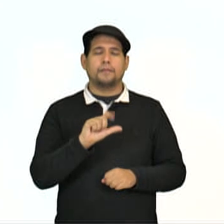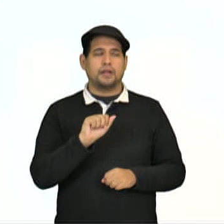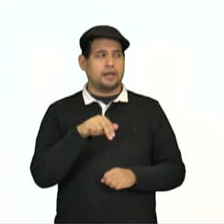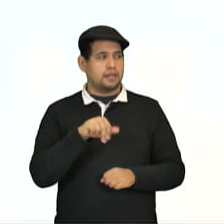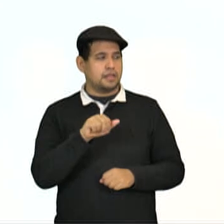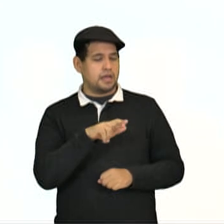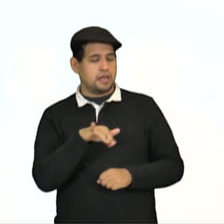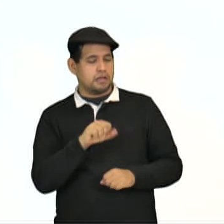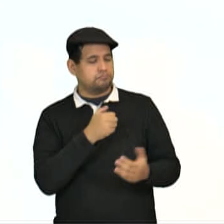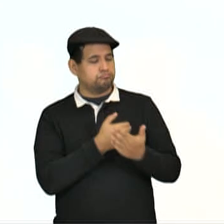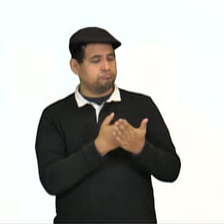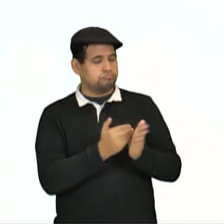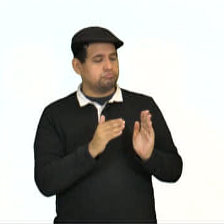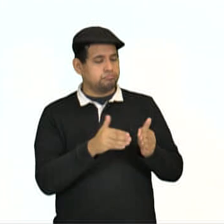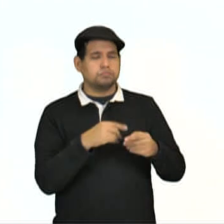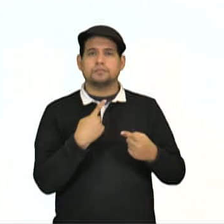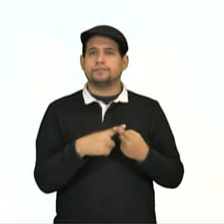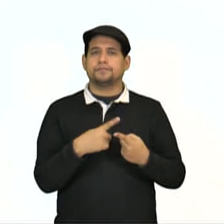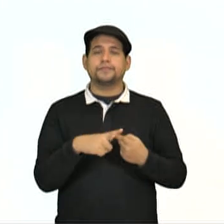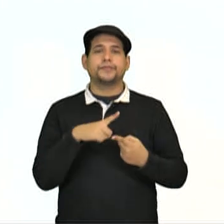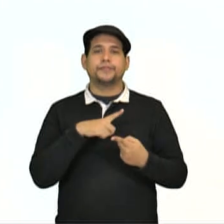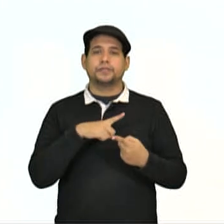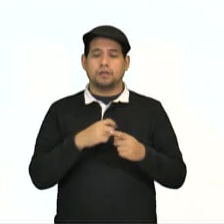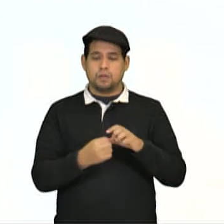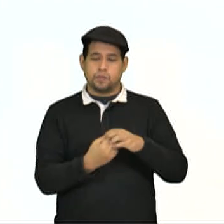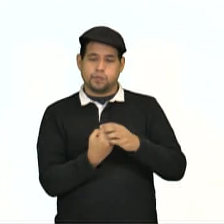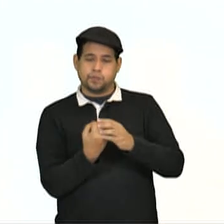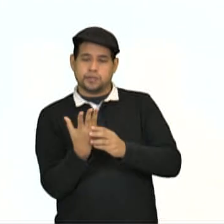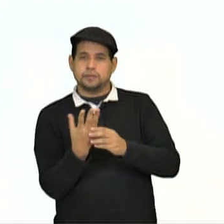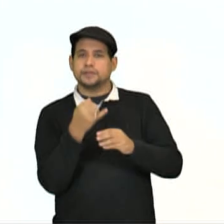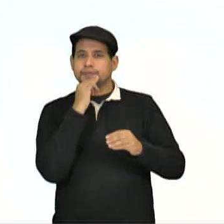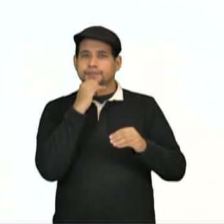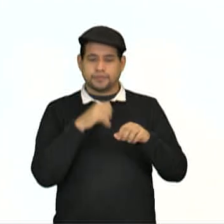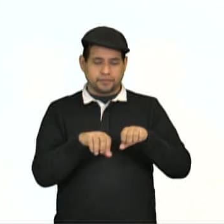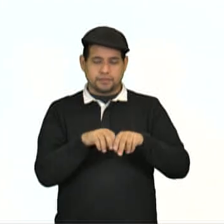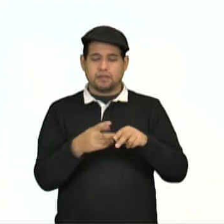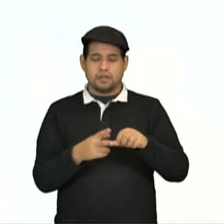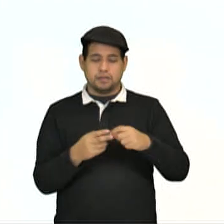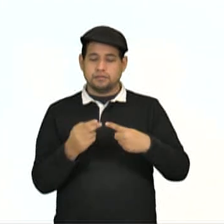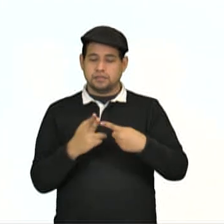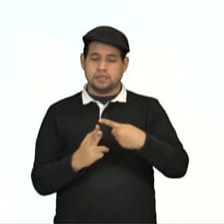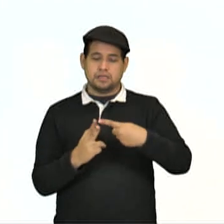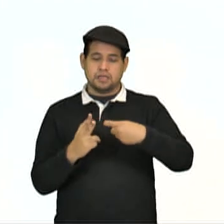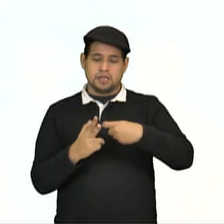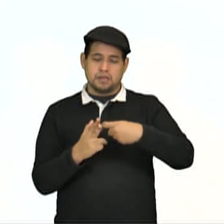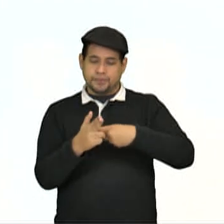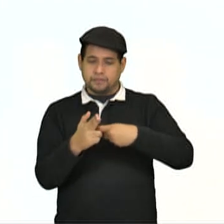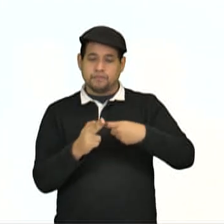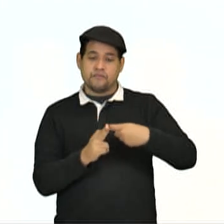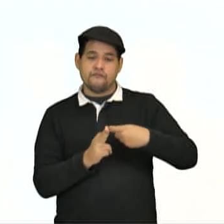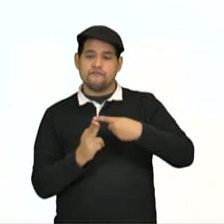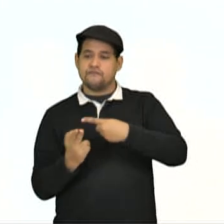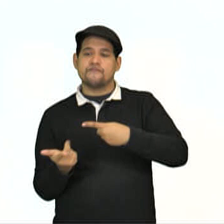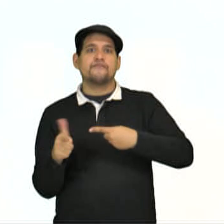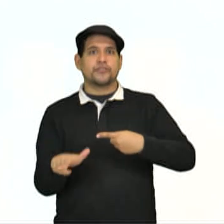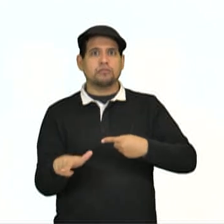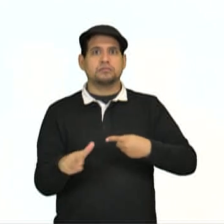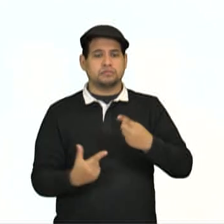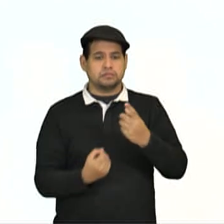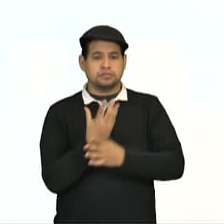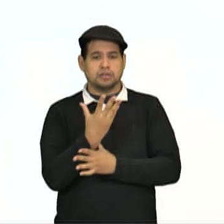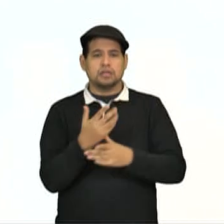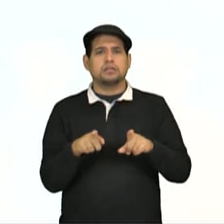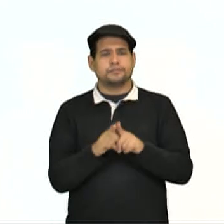muito estudados por sua capacidade de regenerar partes do corpo, incluindo a cabeça. Um novo estudo